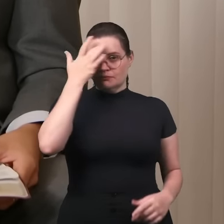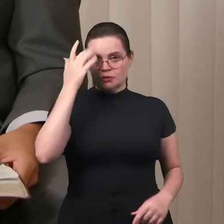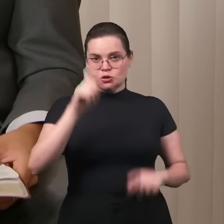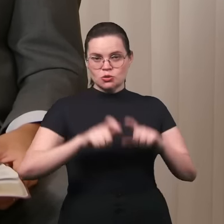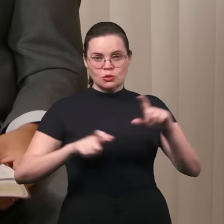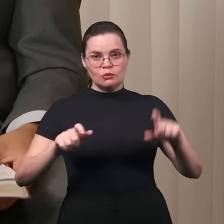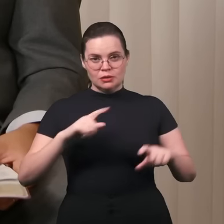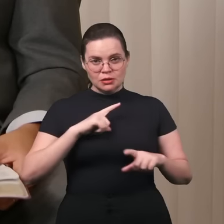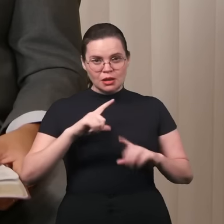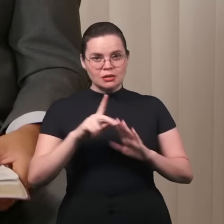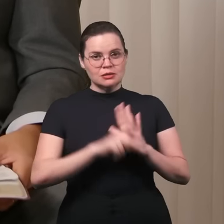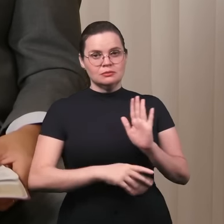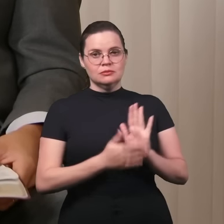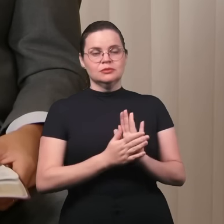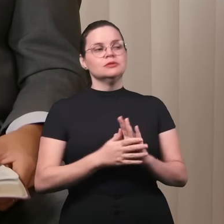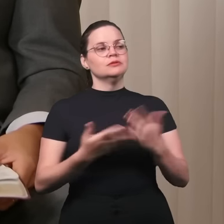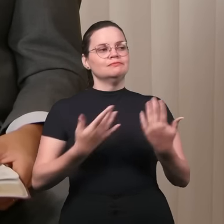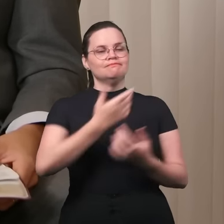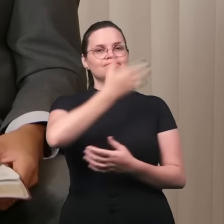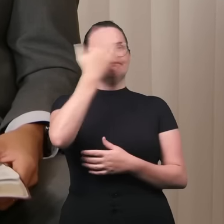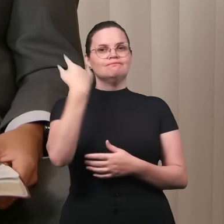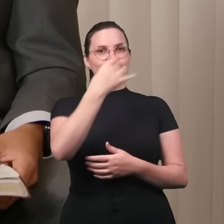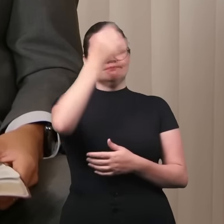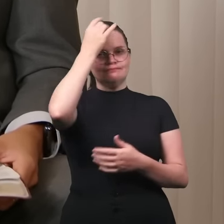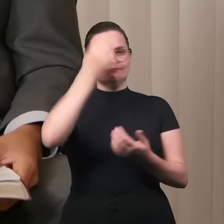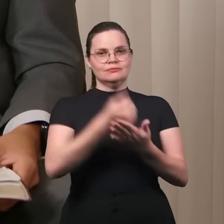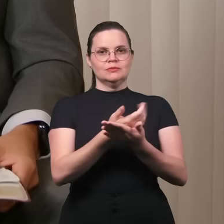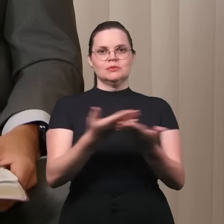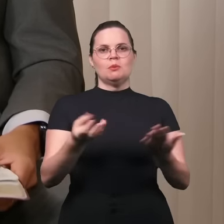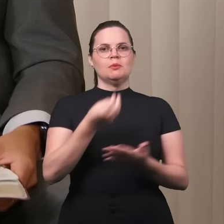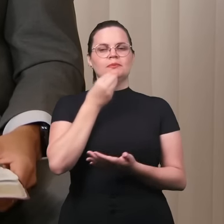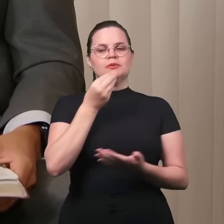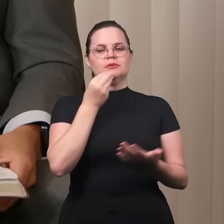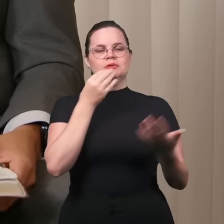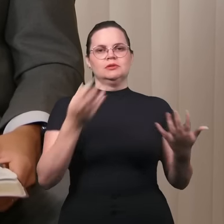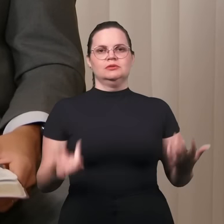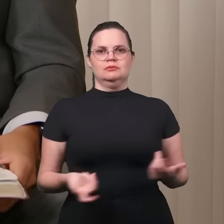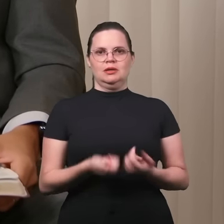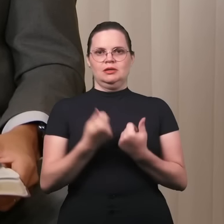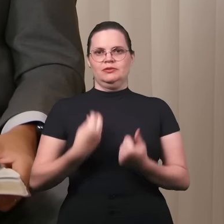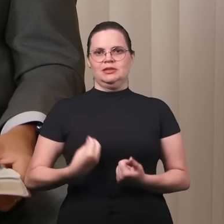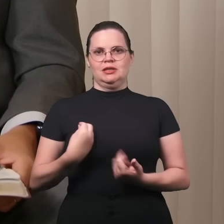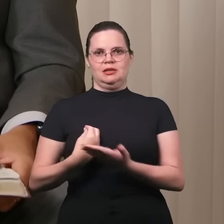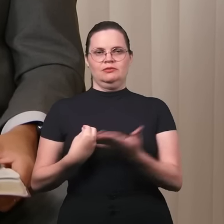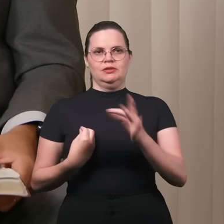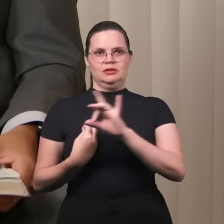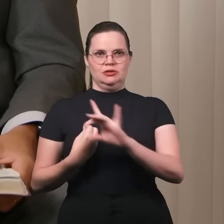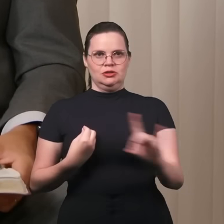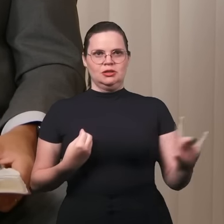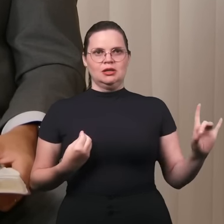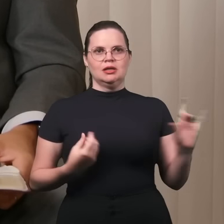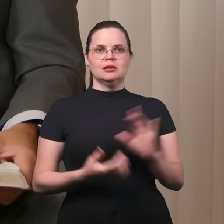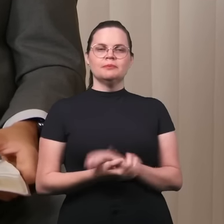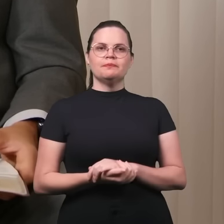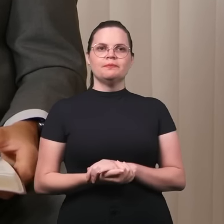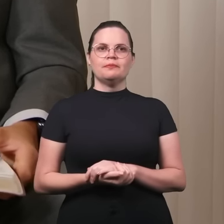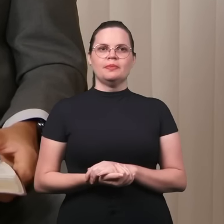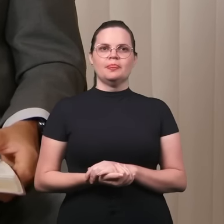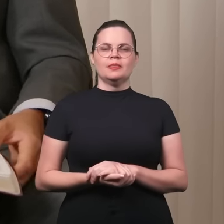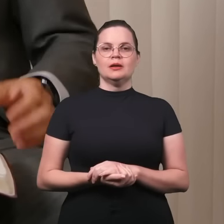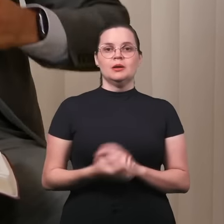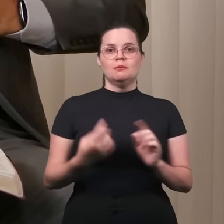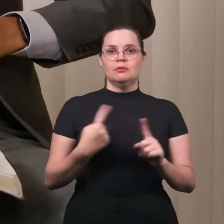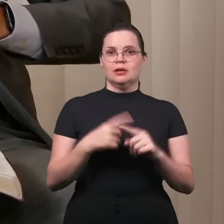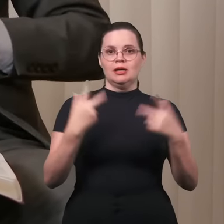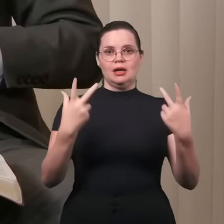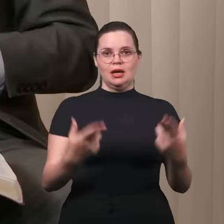Espírito Santo ele traz uma oportunidade ímpar na vida do homem, como o Senhor trouxe ao eunuco, né? Enviando ali